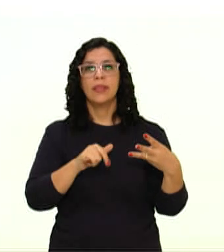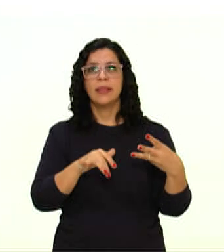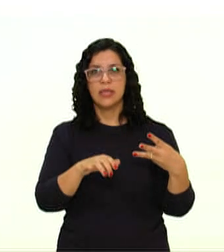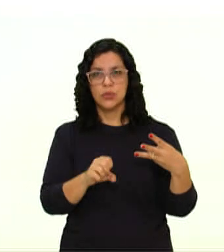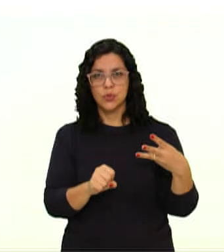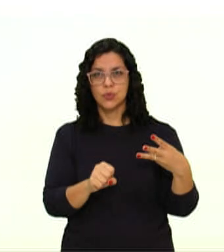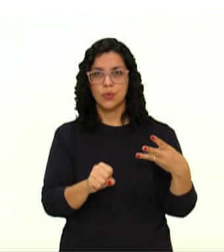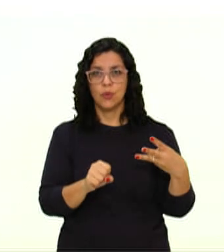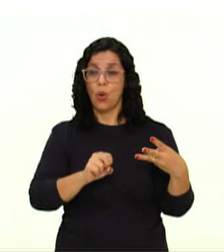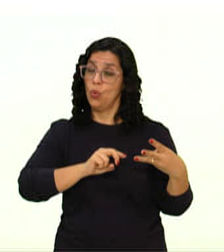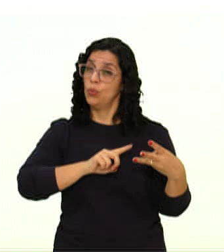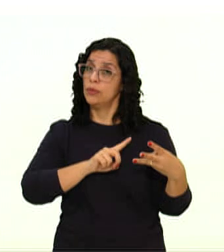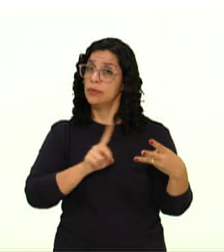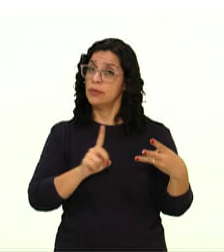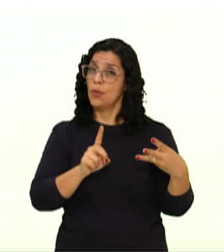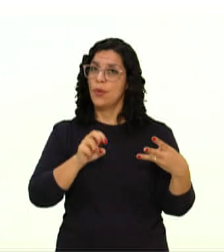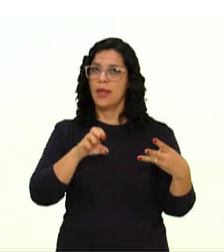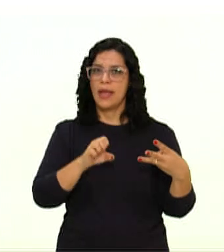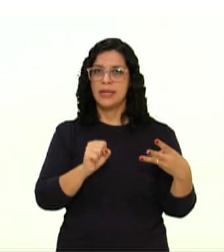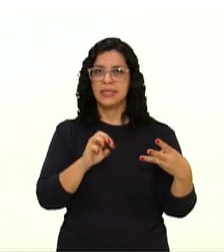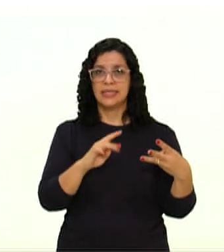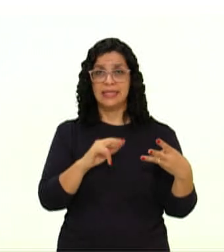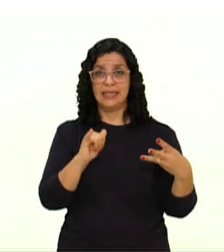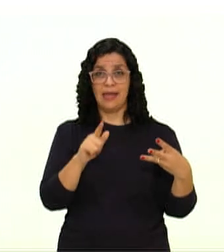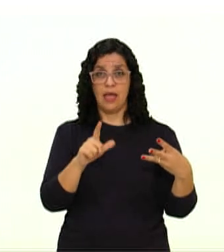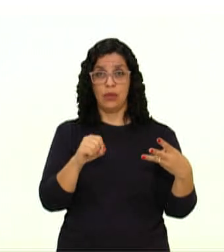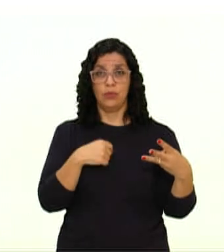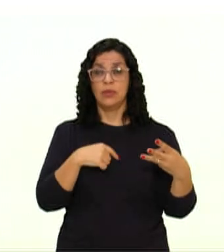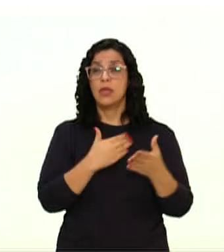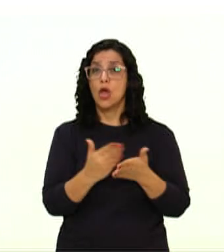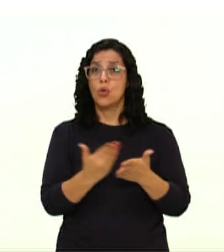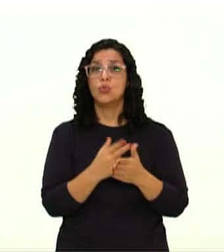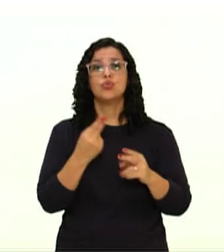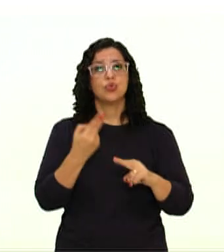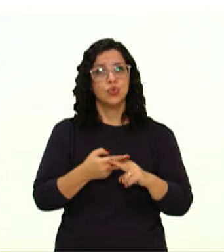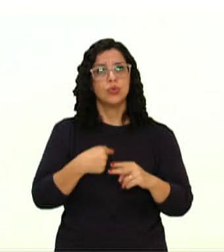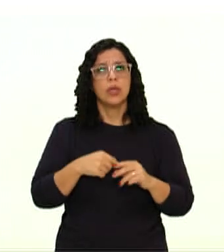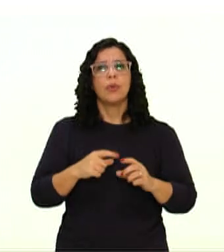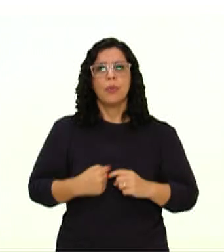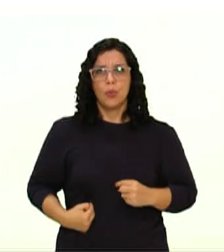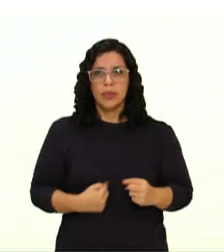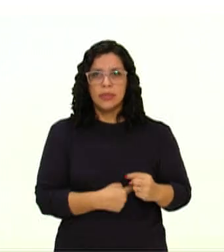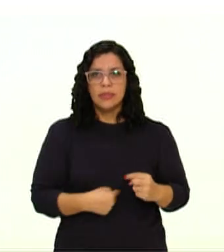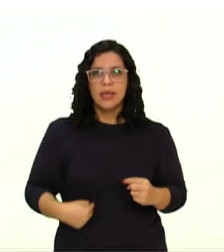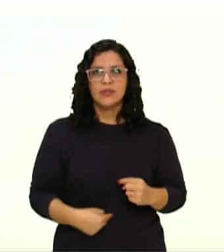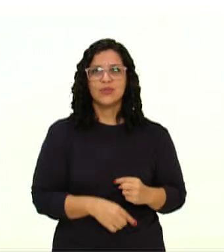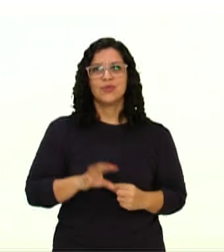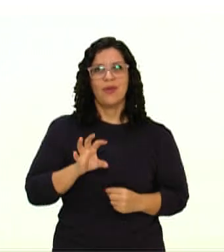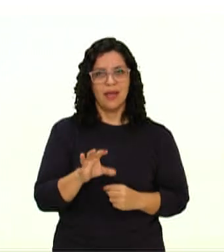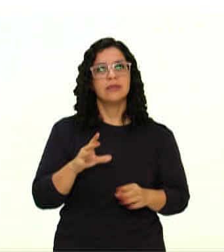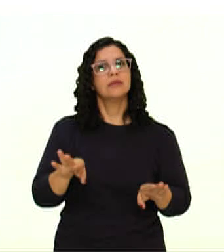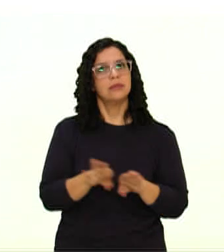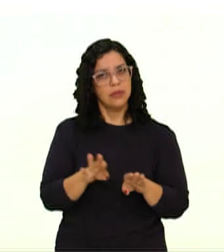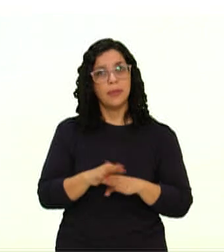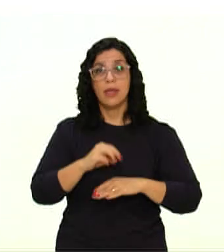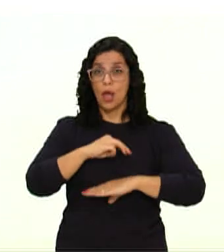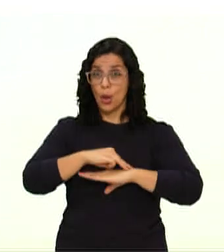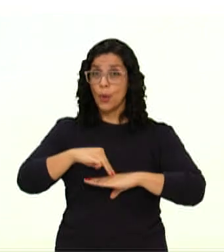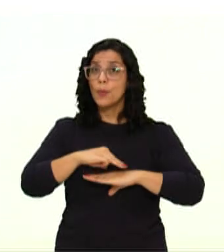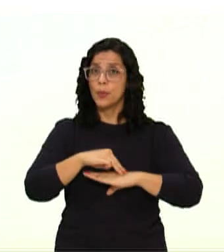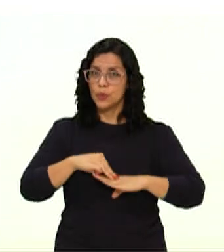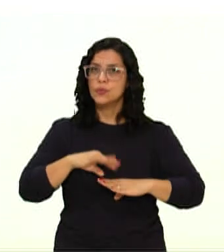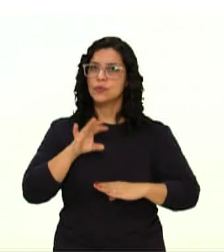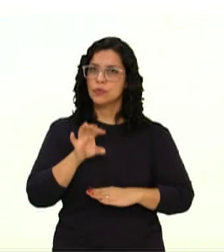tecido muscular não estriado ou liso. Em alguns órgãos aqui, por exemplo, o intestino, né? Em alguns órgãos são feitos de